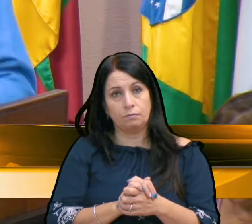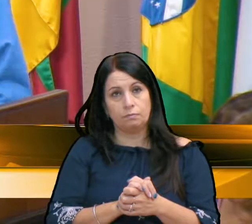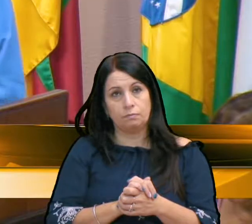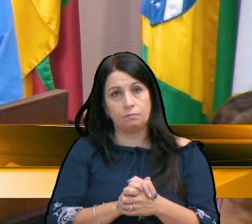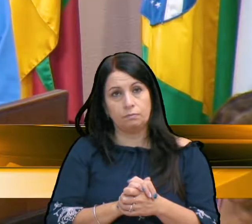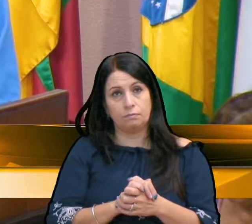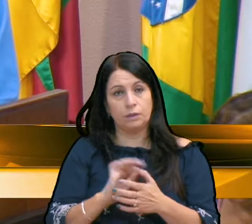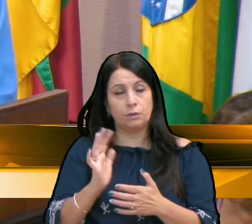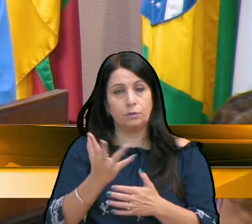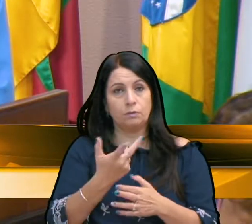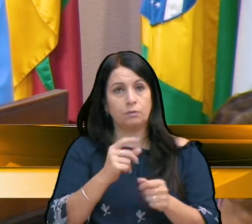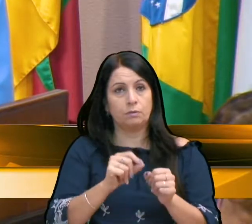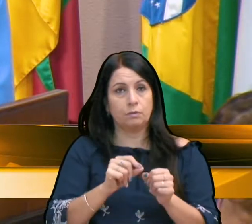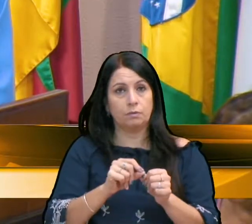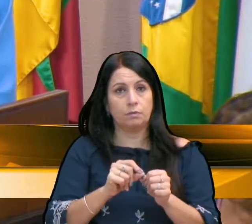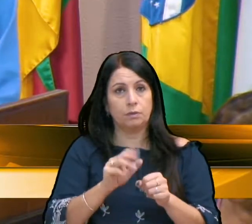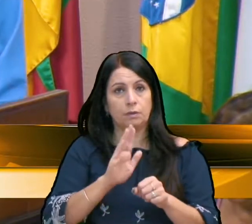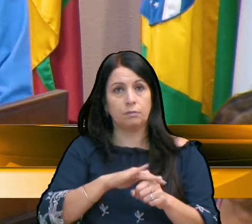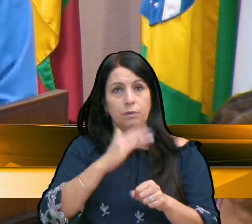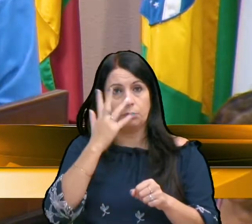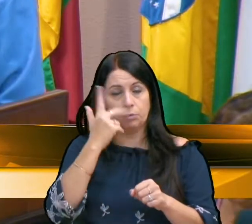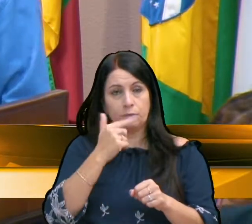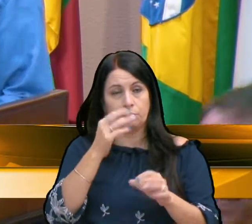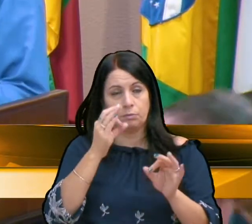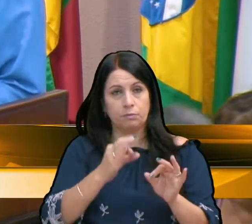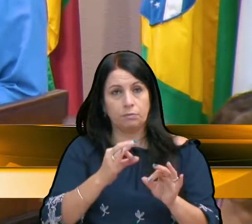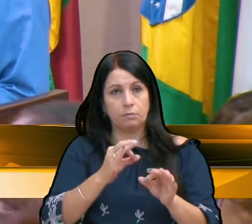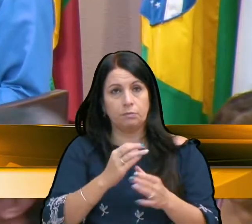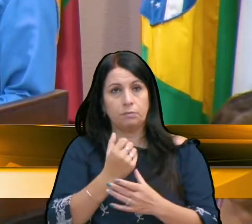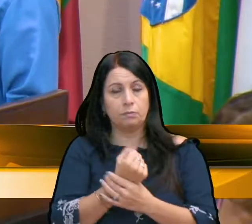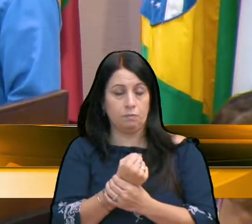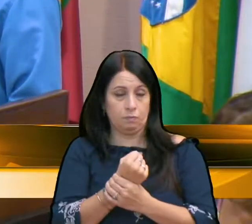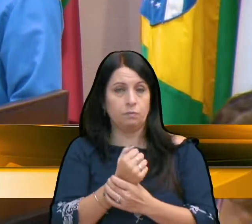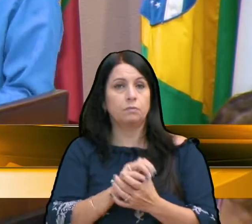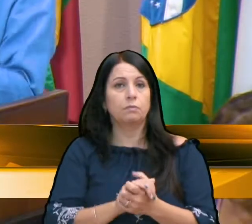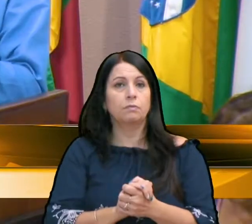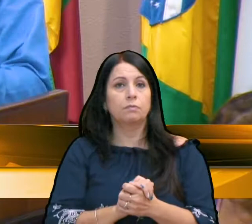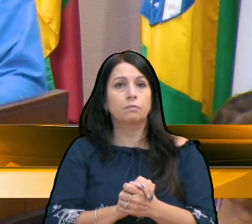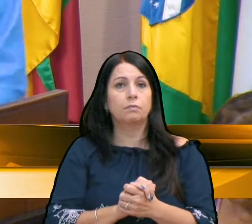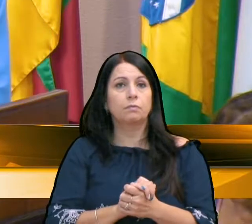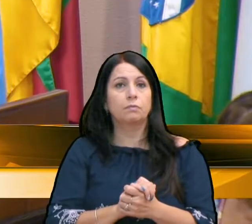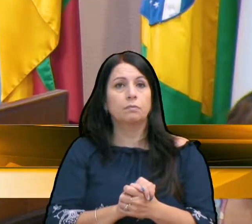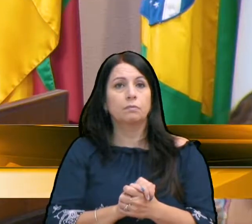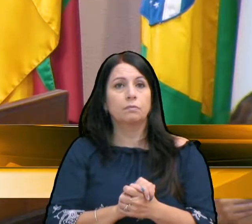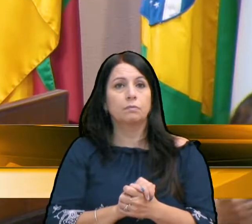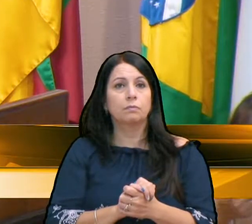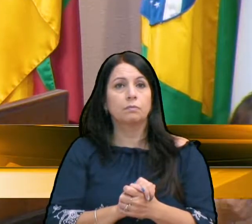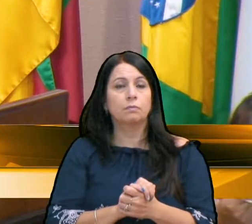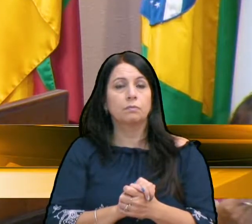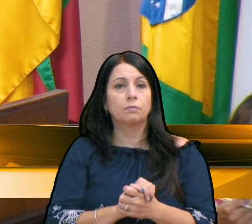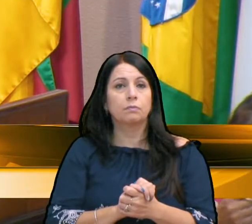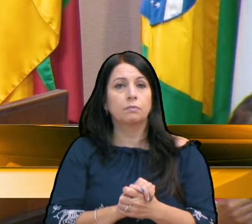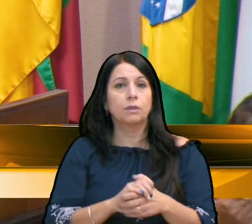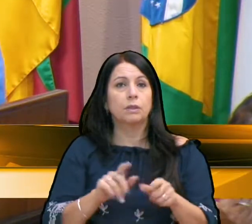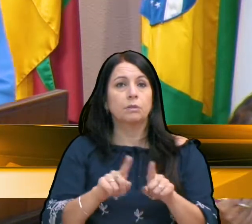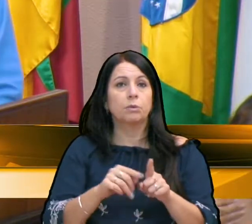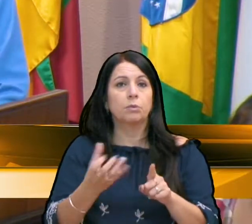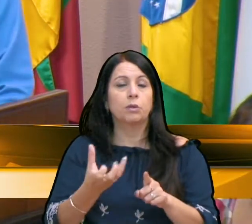tudo que é feito fica mais bonito e mais seguro. E também eu quero aqui